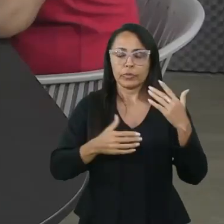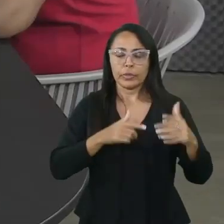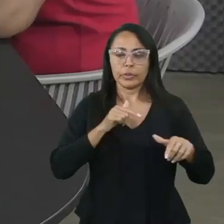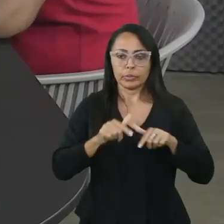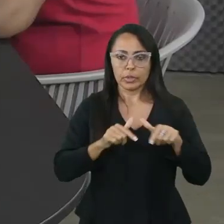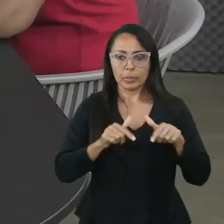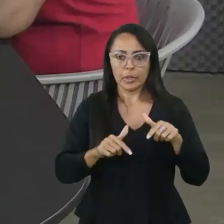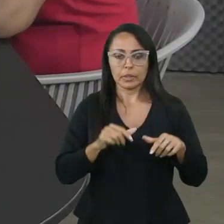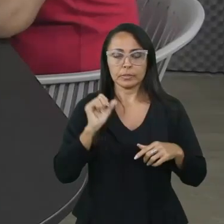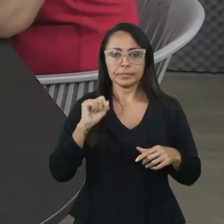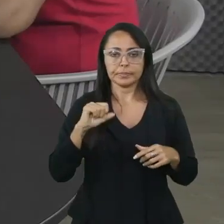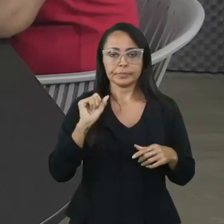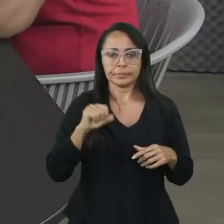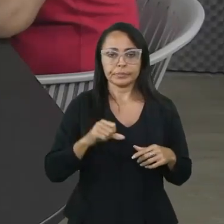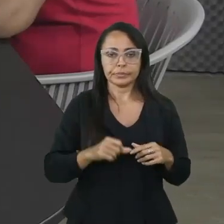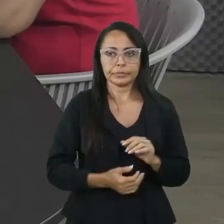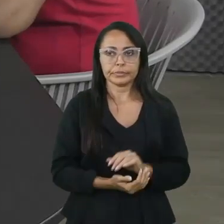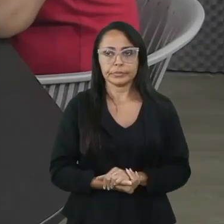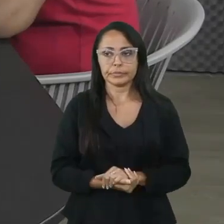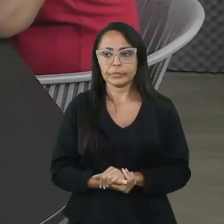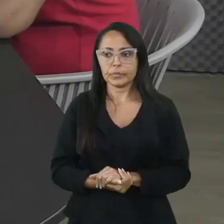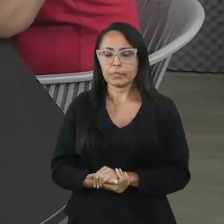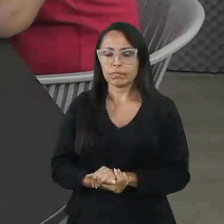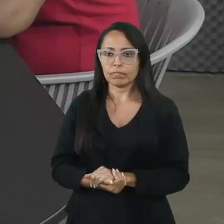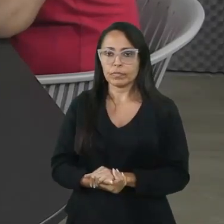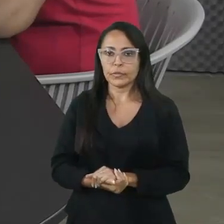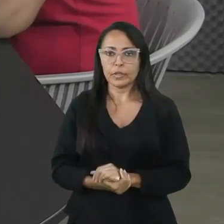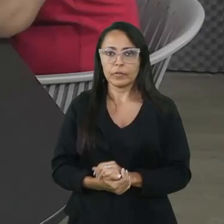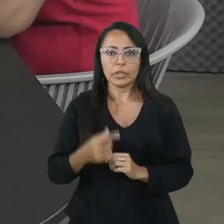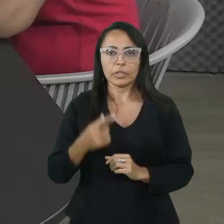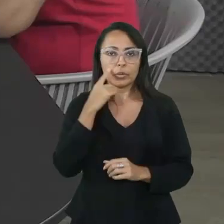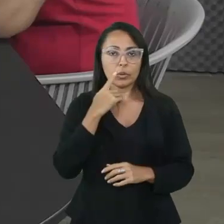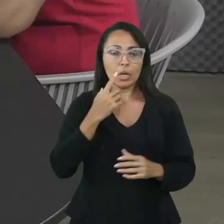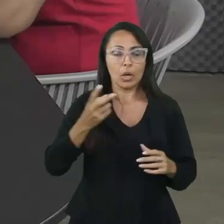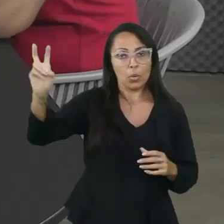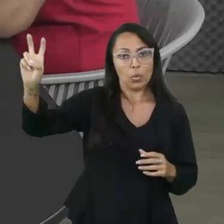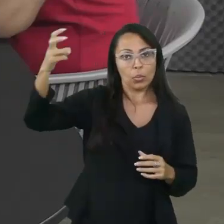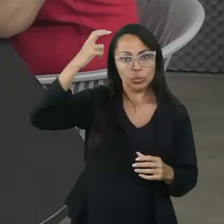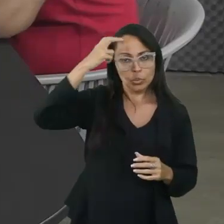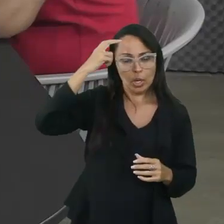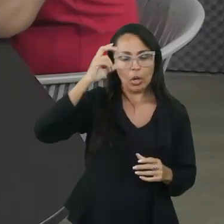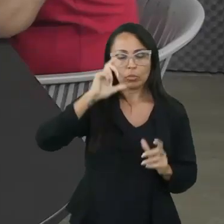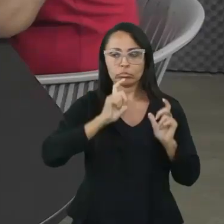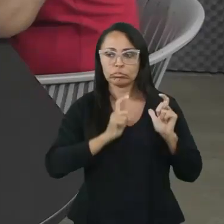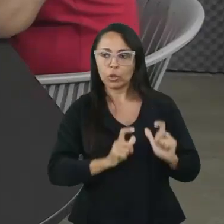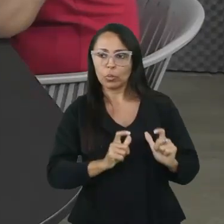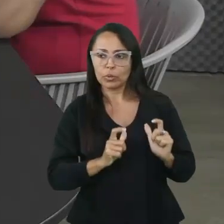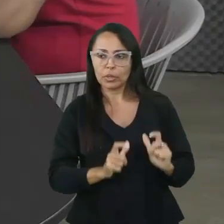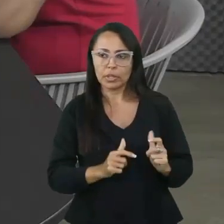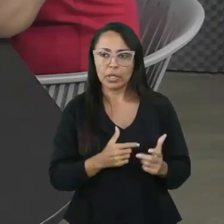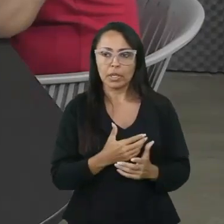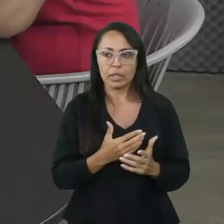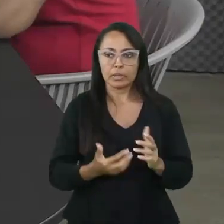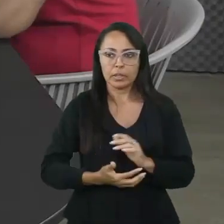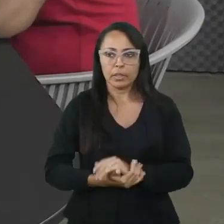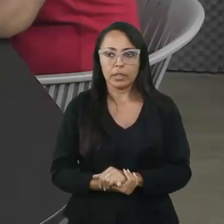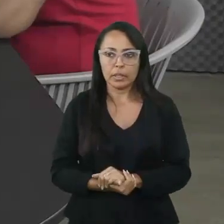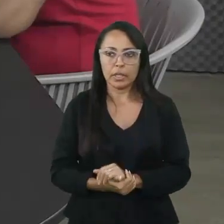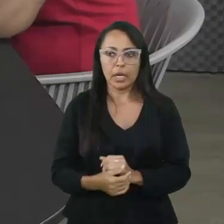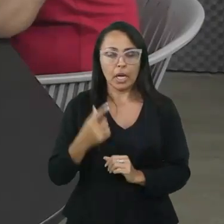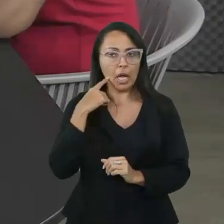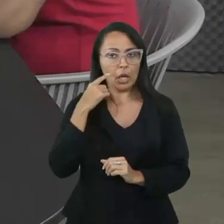era tentando investigar o patrimônio cultural daquela comunidade. Porque vale dizer que eu não sou